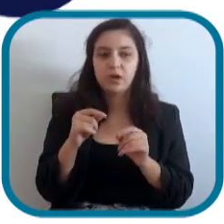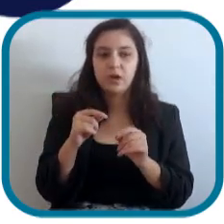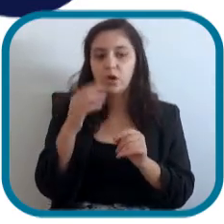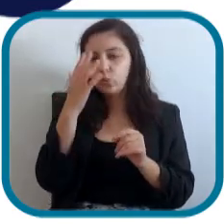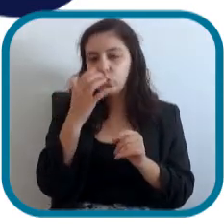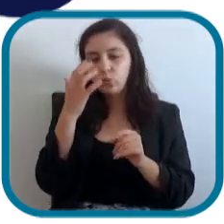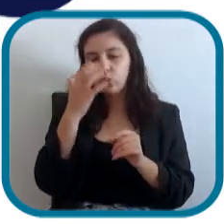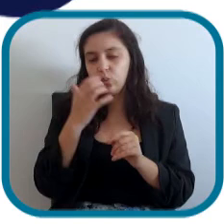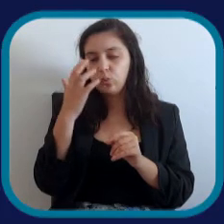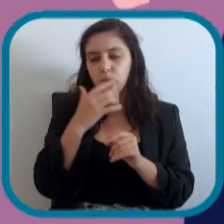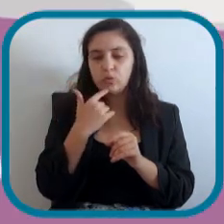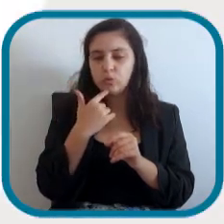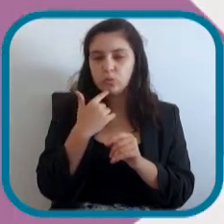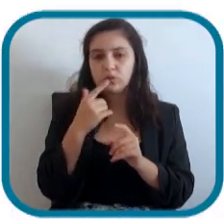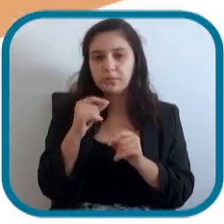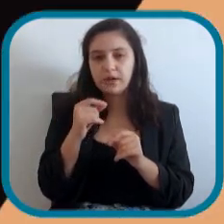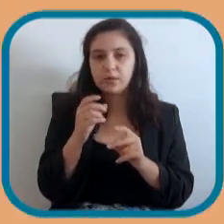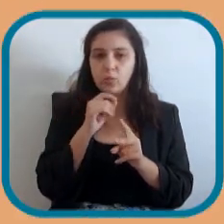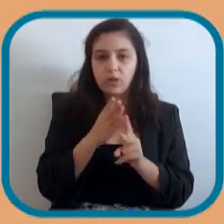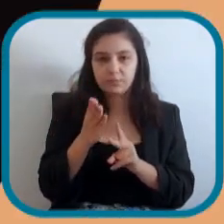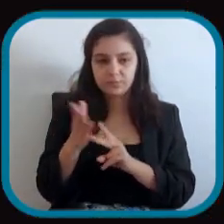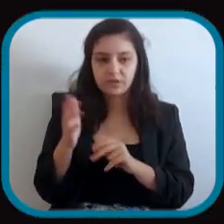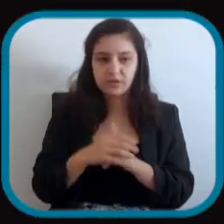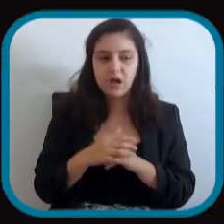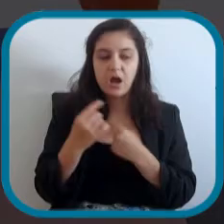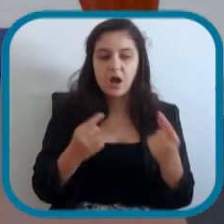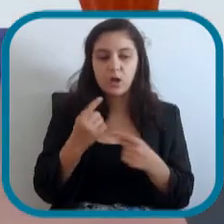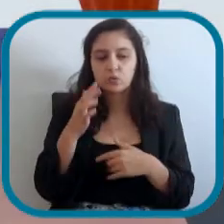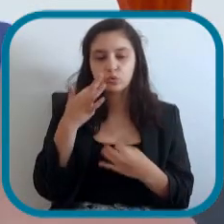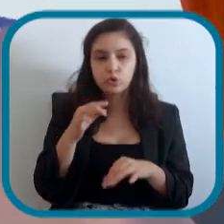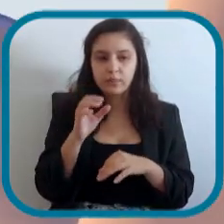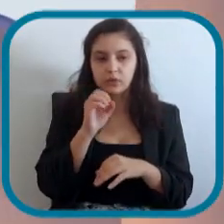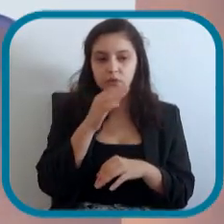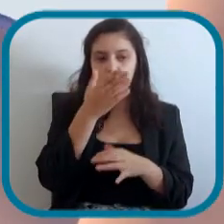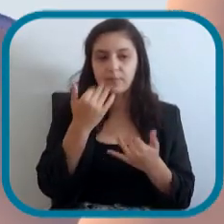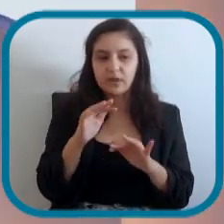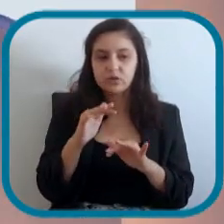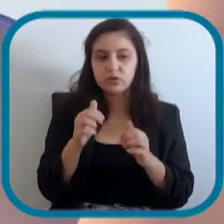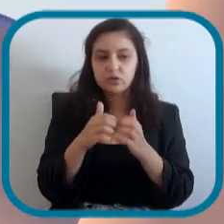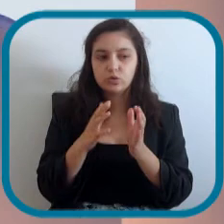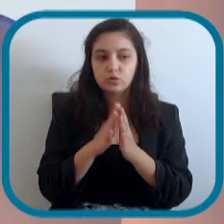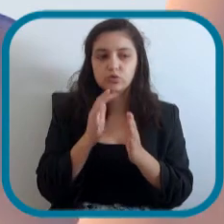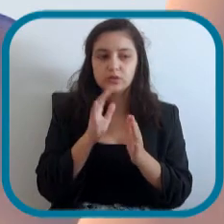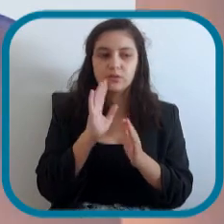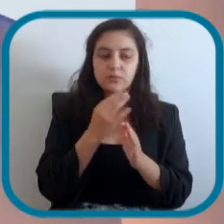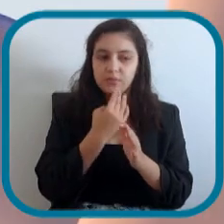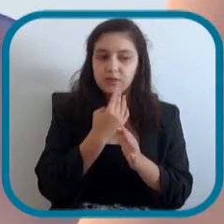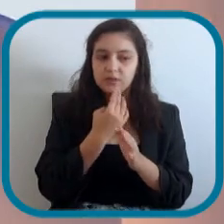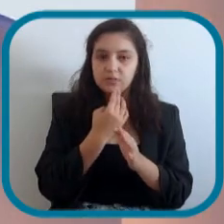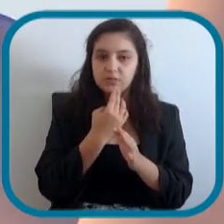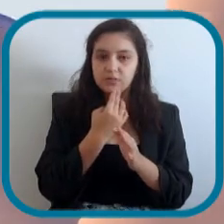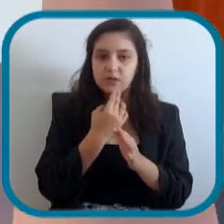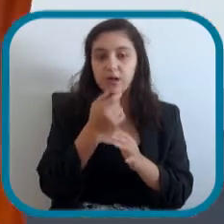tenha hipersónias, ou seja, sonolência excessiva. Apesar de alguns serem mais comuns, todos os